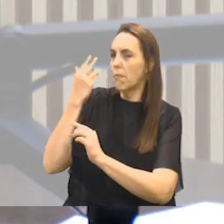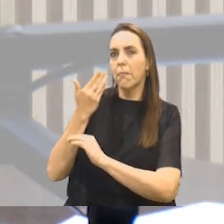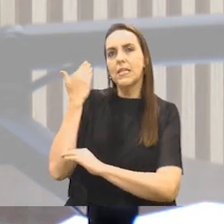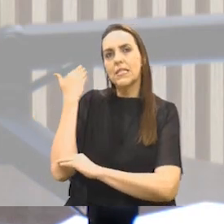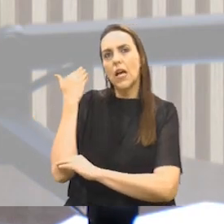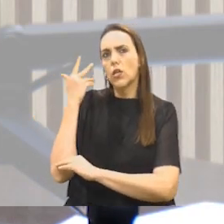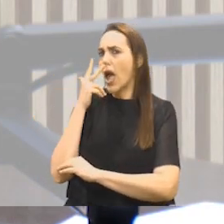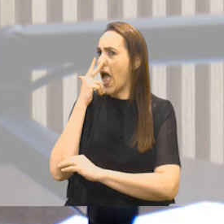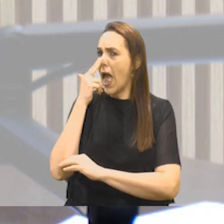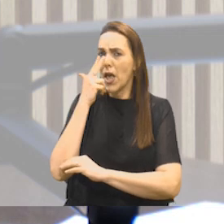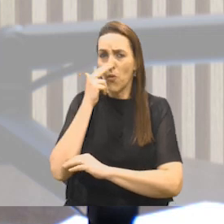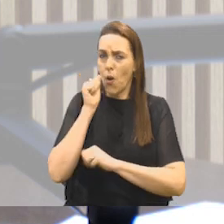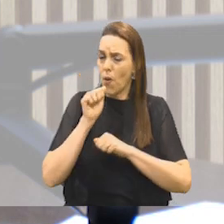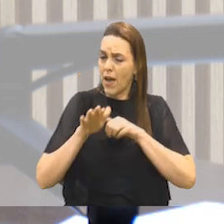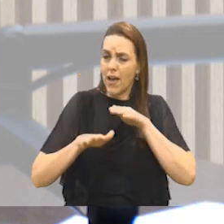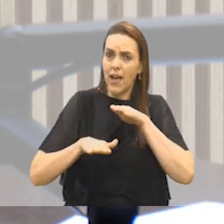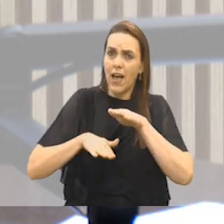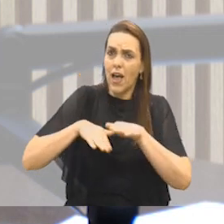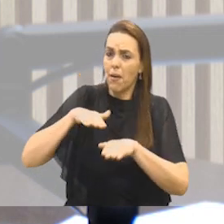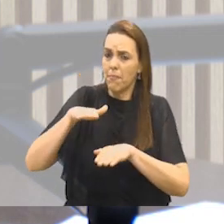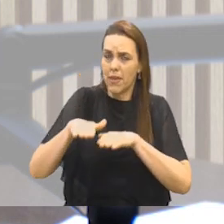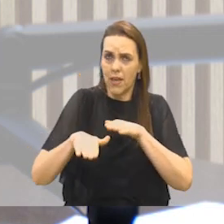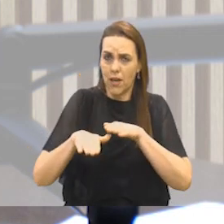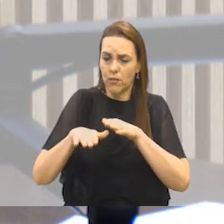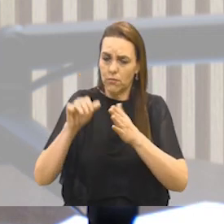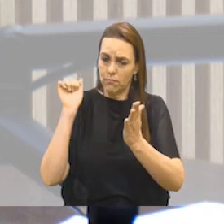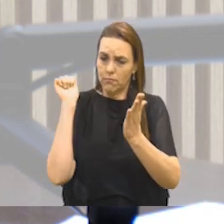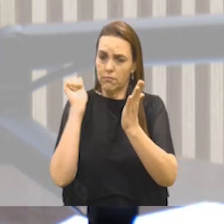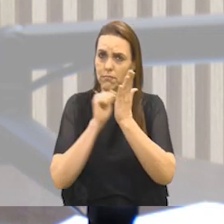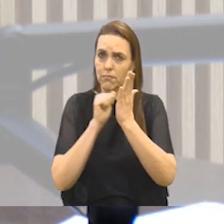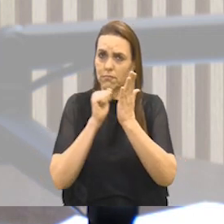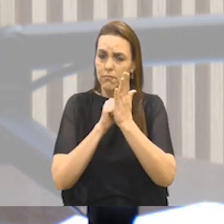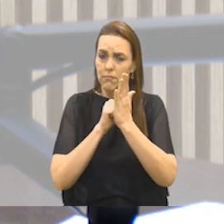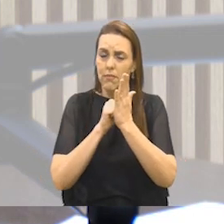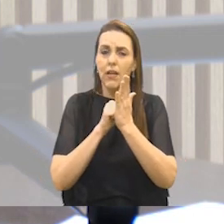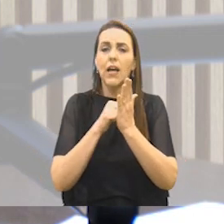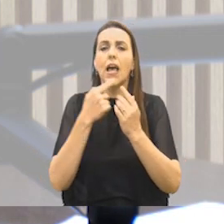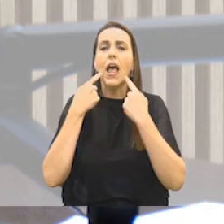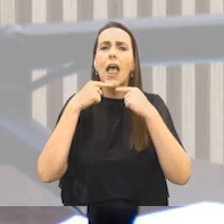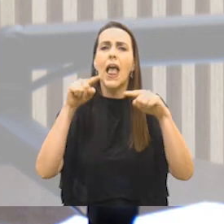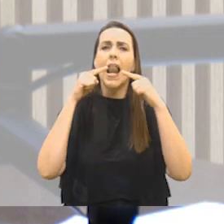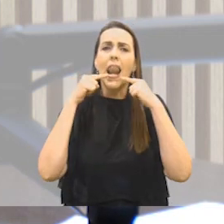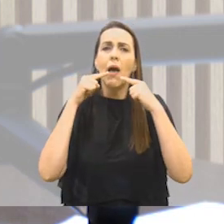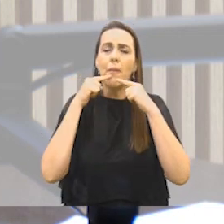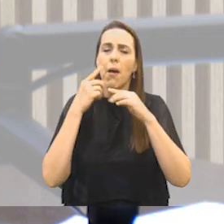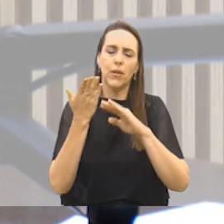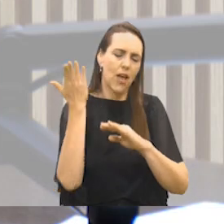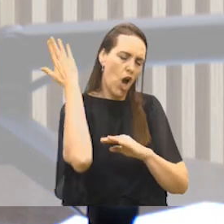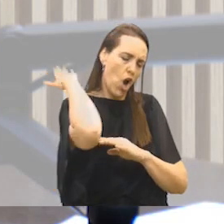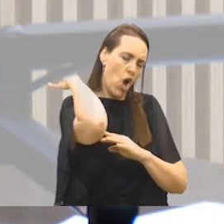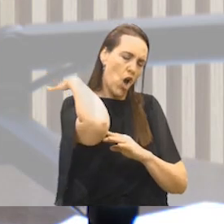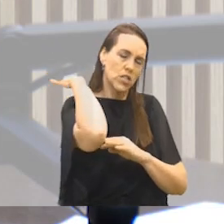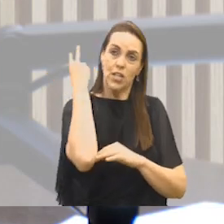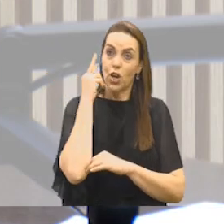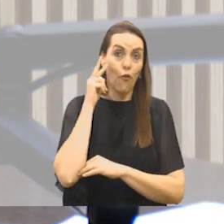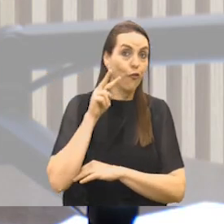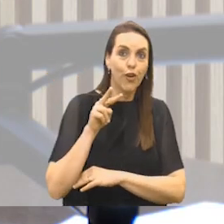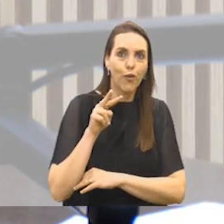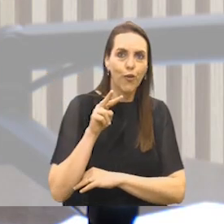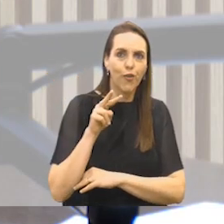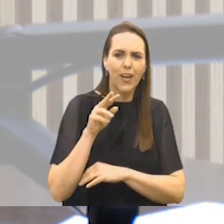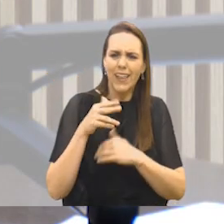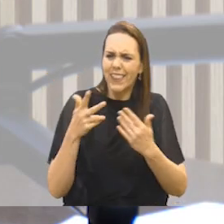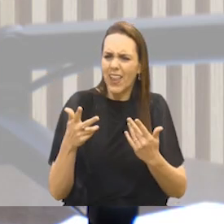o passado é a mesma coisa que estar caminhando, bater numa porta e reclamar porque estava de